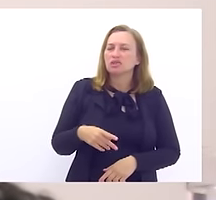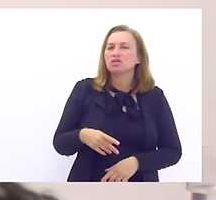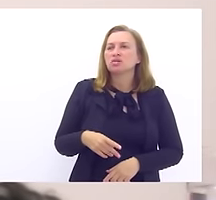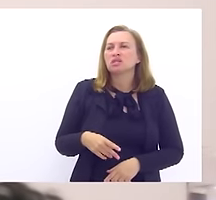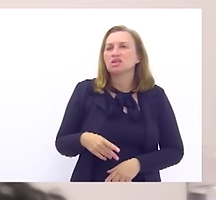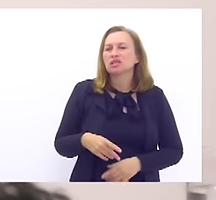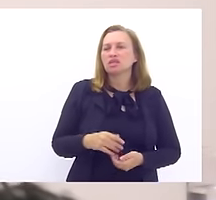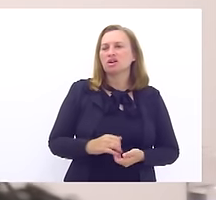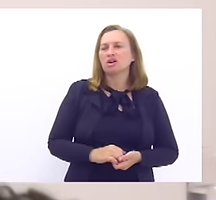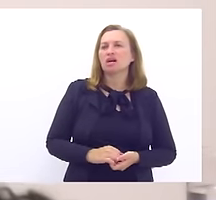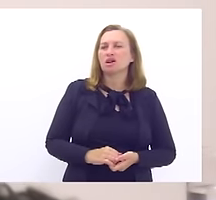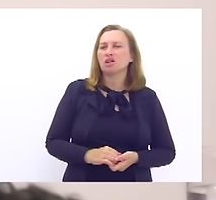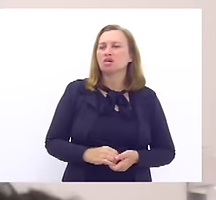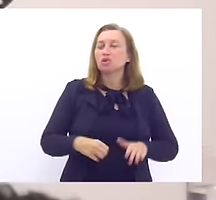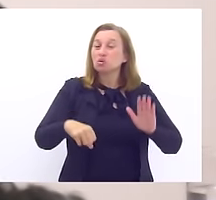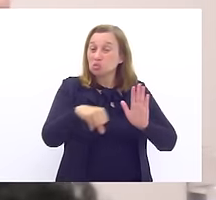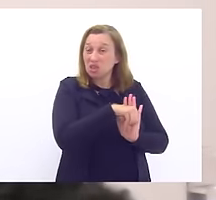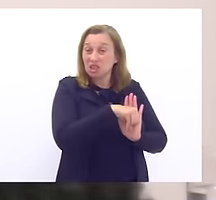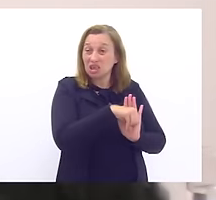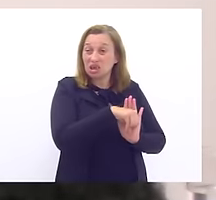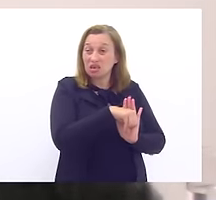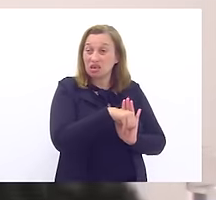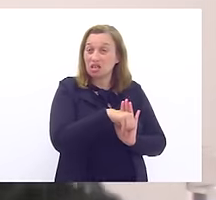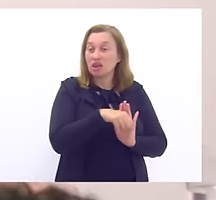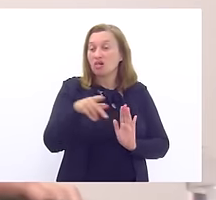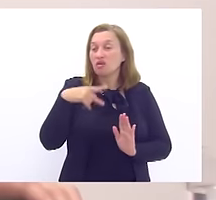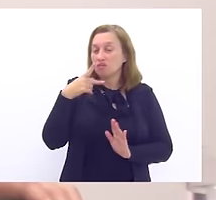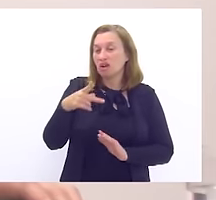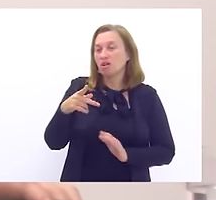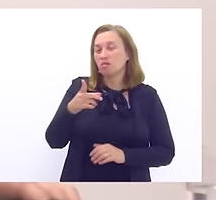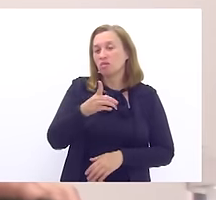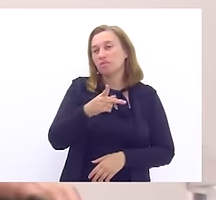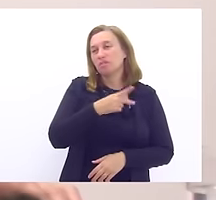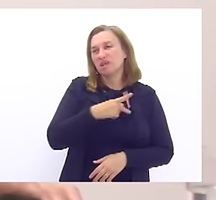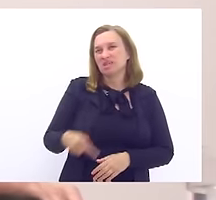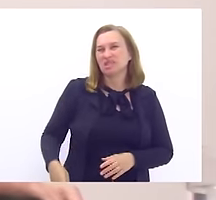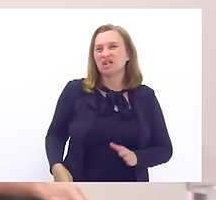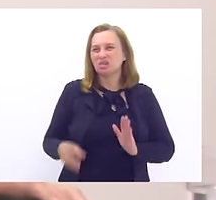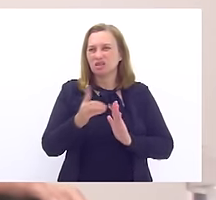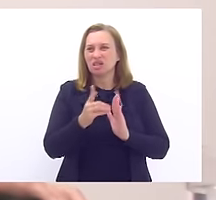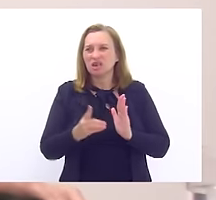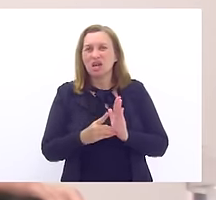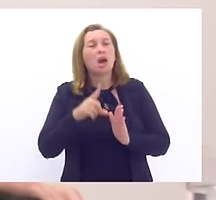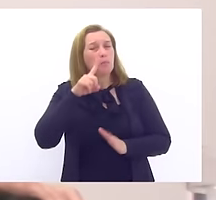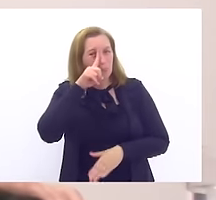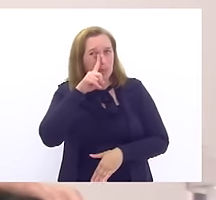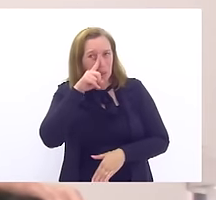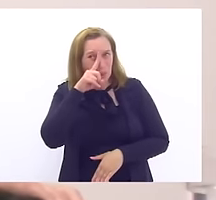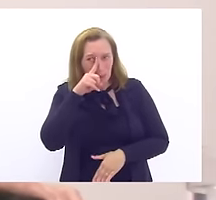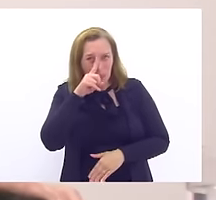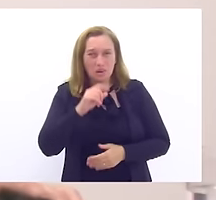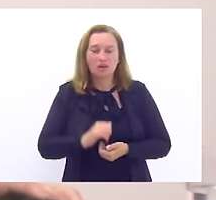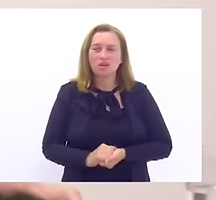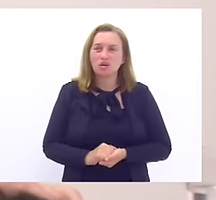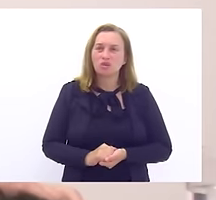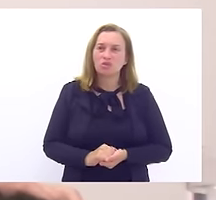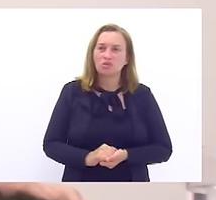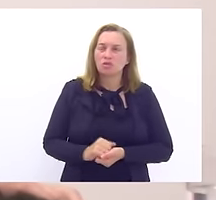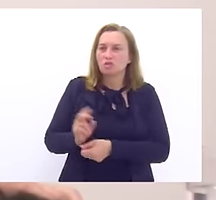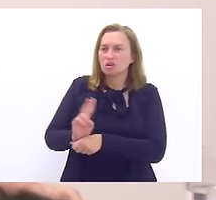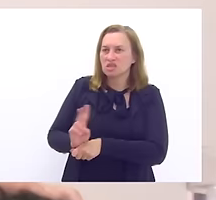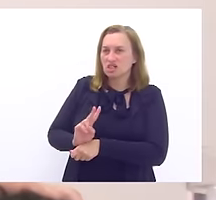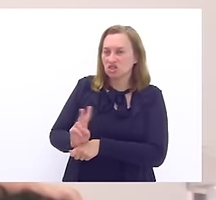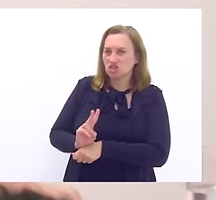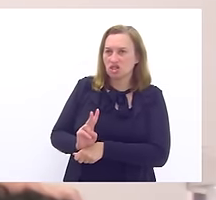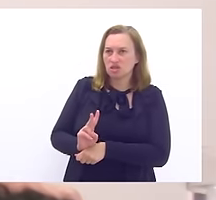aí né vou direcionar o presidente do Detran você também não acha que é muito perigoso para integridade física dos agentes do Detran